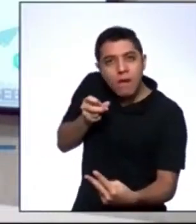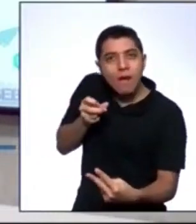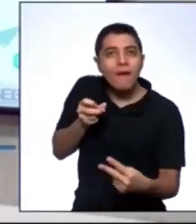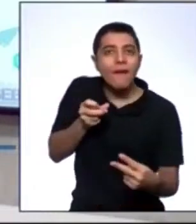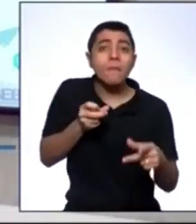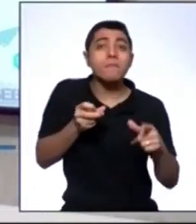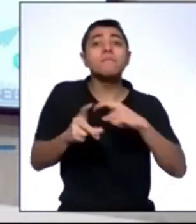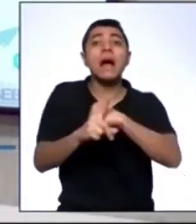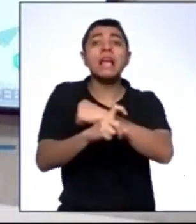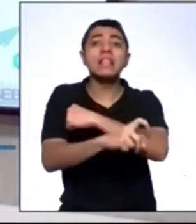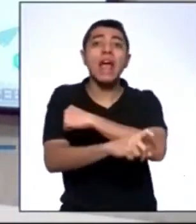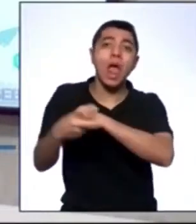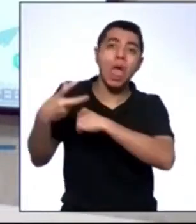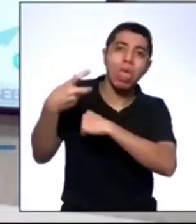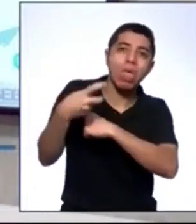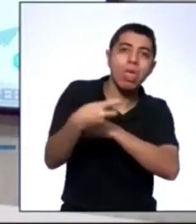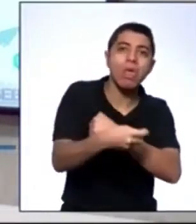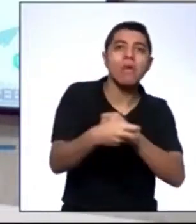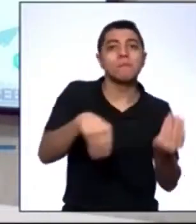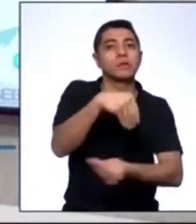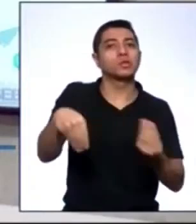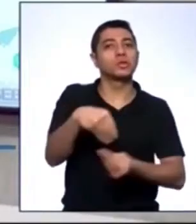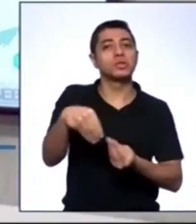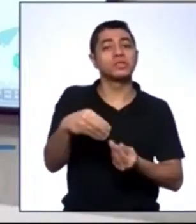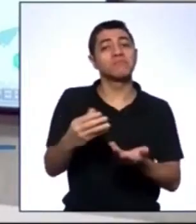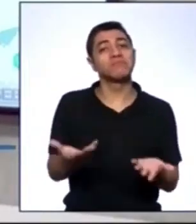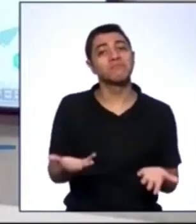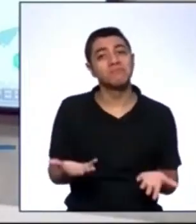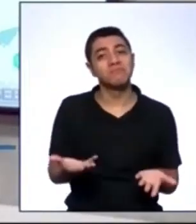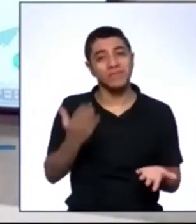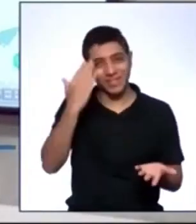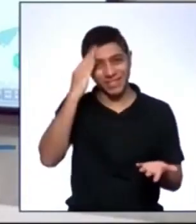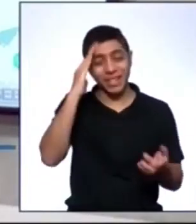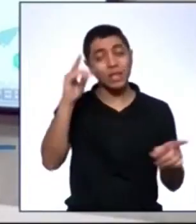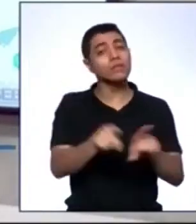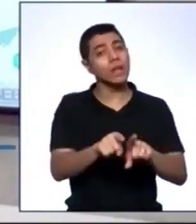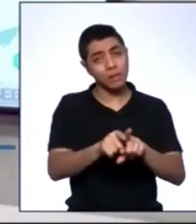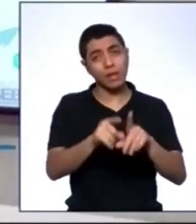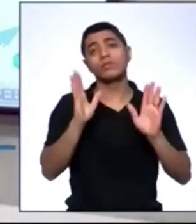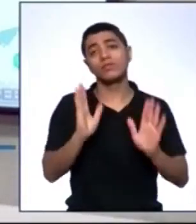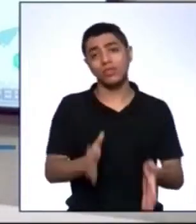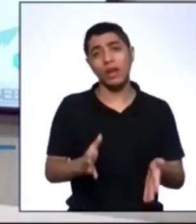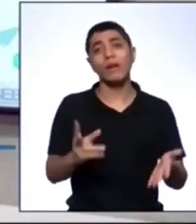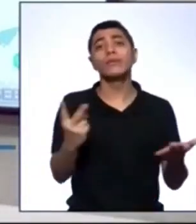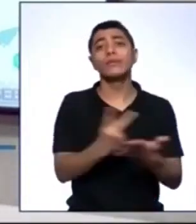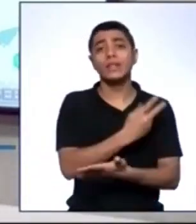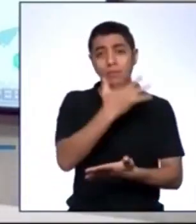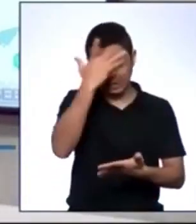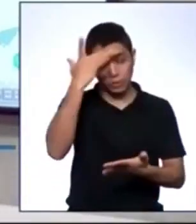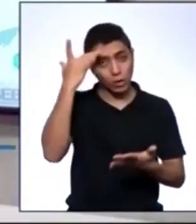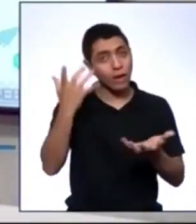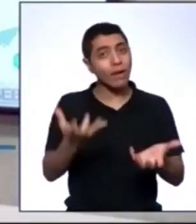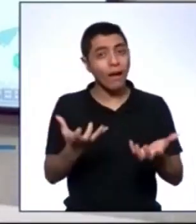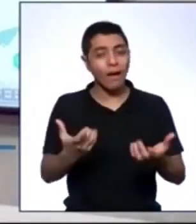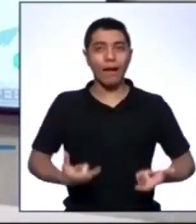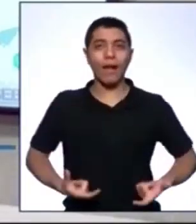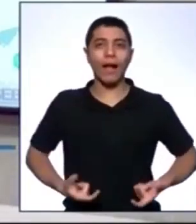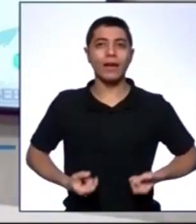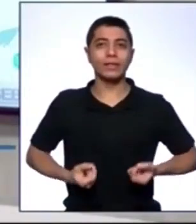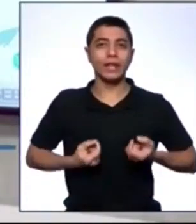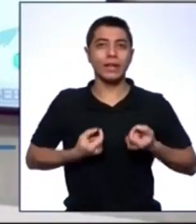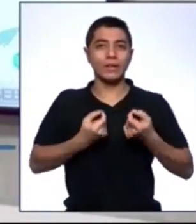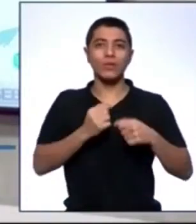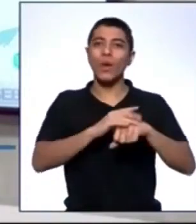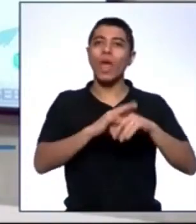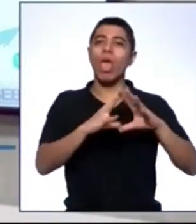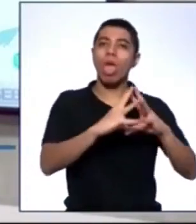no raio-x, também chegou em mãos erradas as bombas, né? E hoje isso aqui também, você viu? Que pode